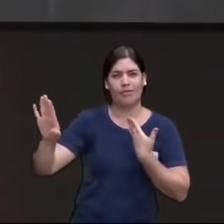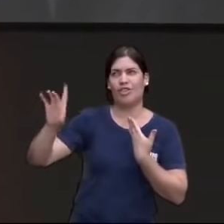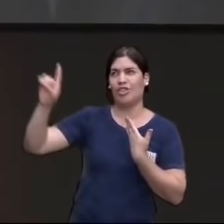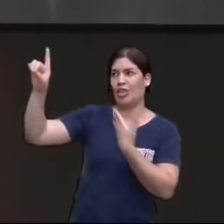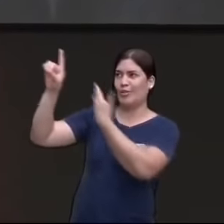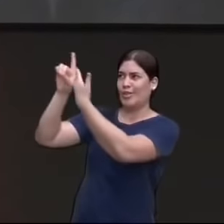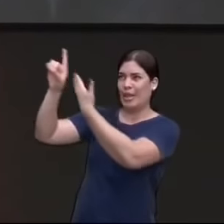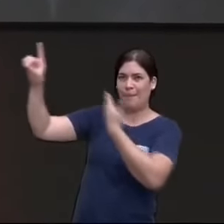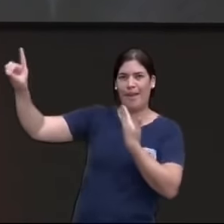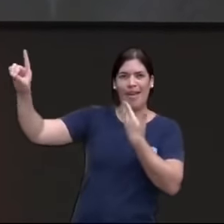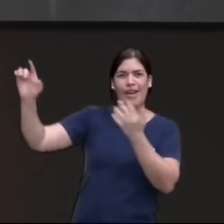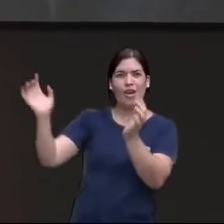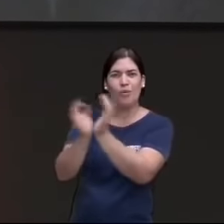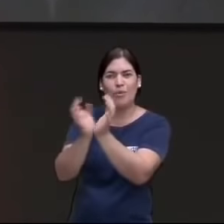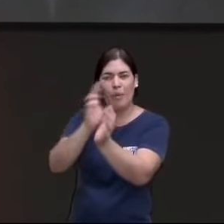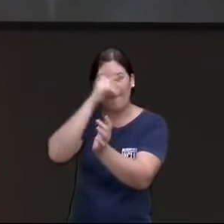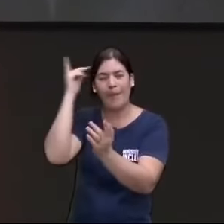das pessoas.